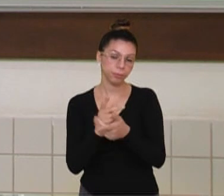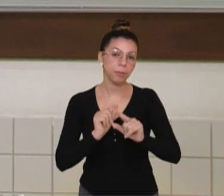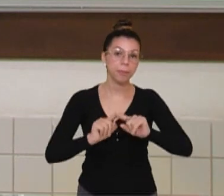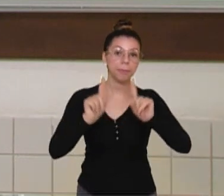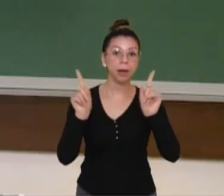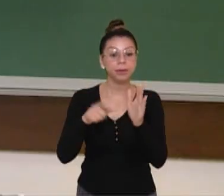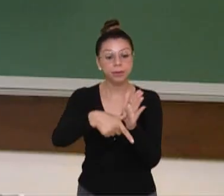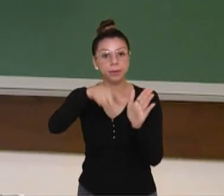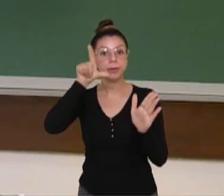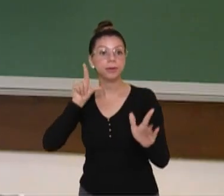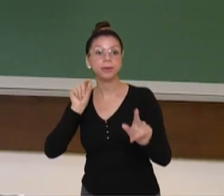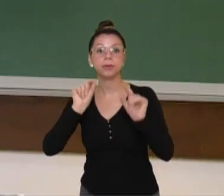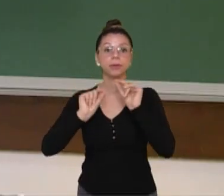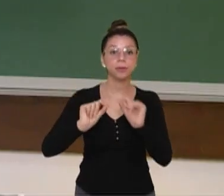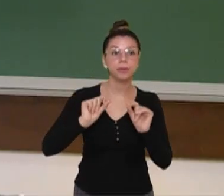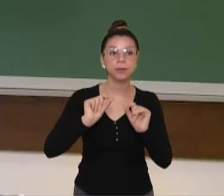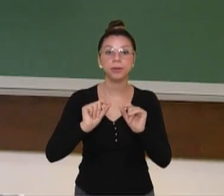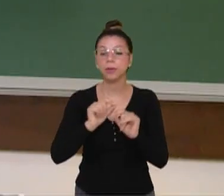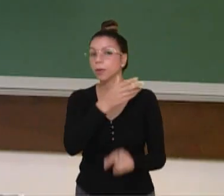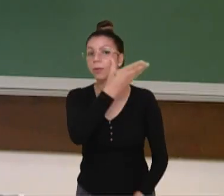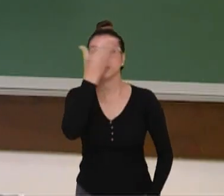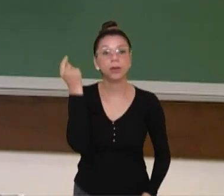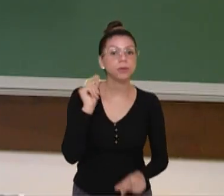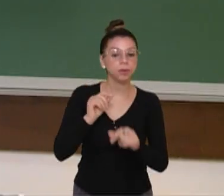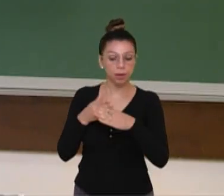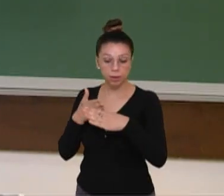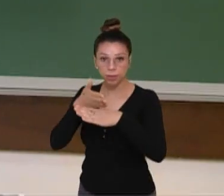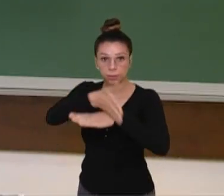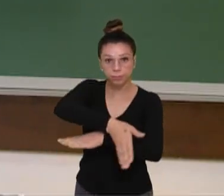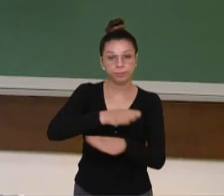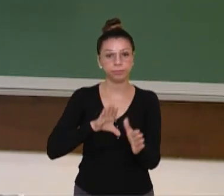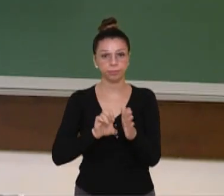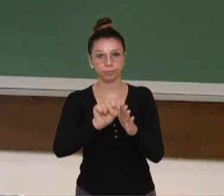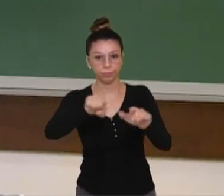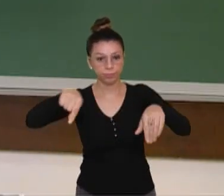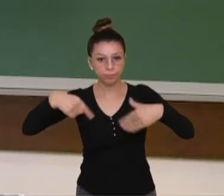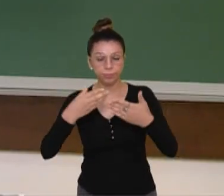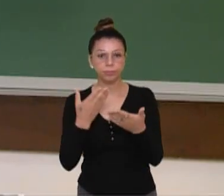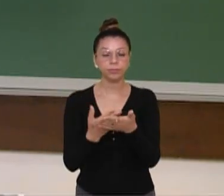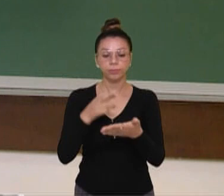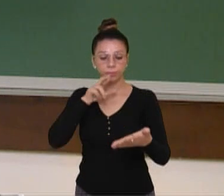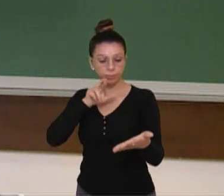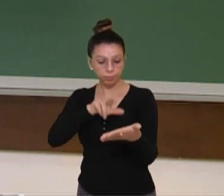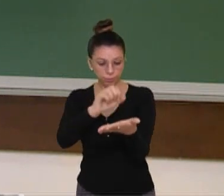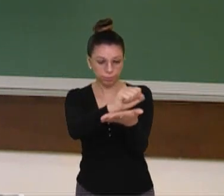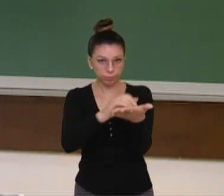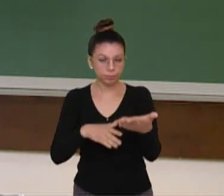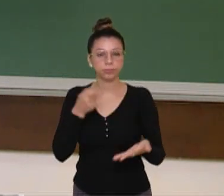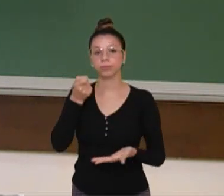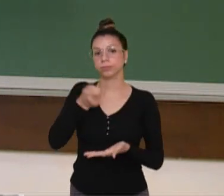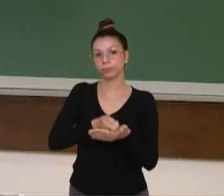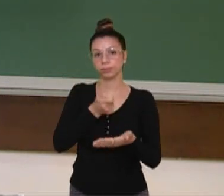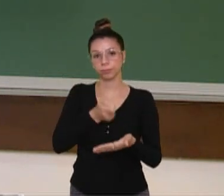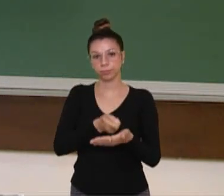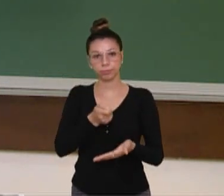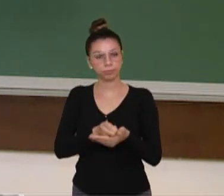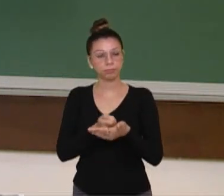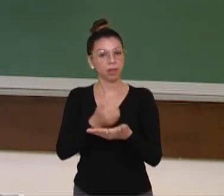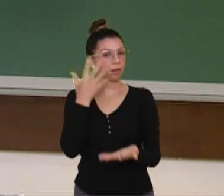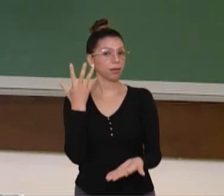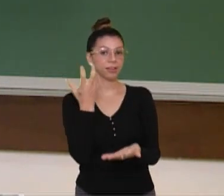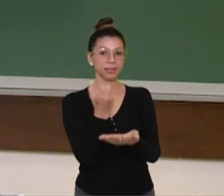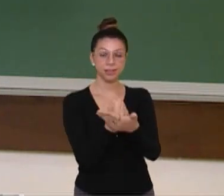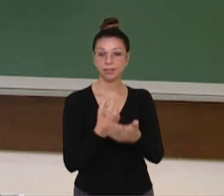antes, não se esqueçam de acessar o Classroom, fazer a atividade obrigatória e registrar a